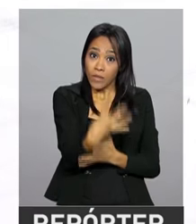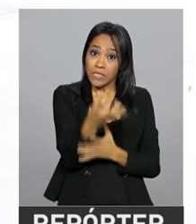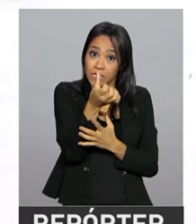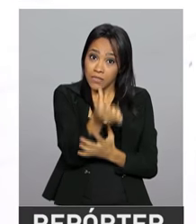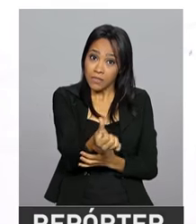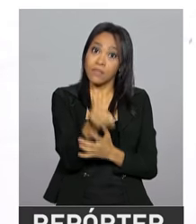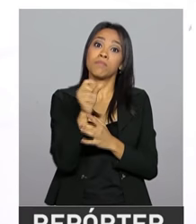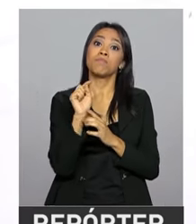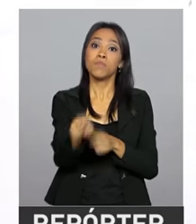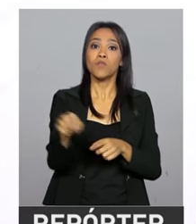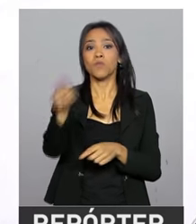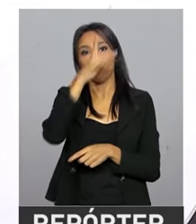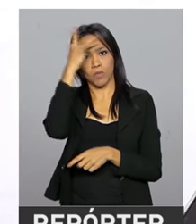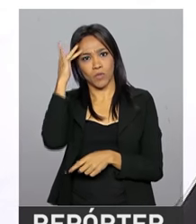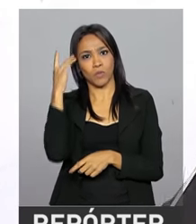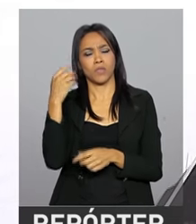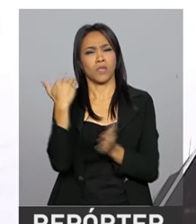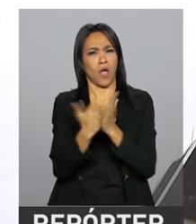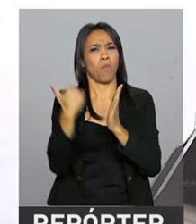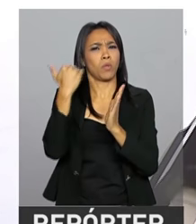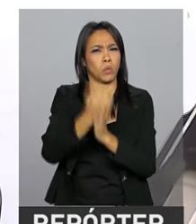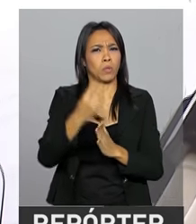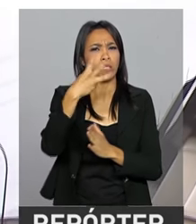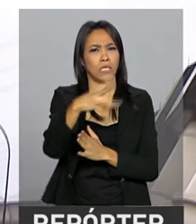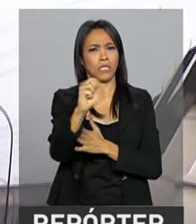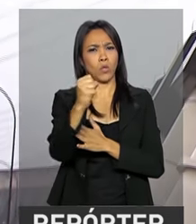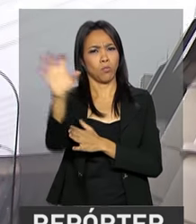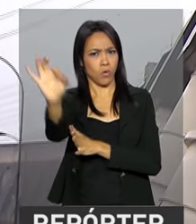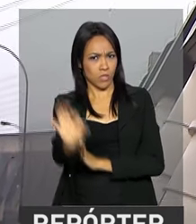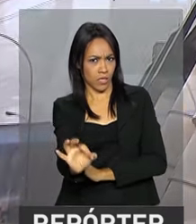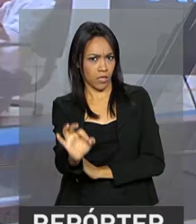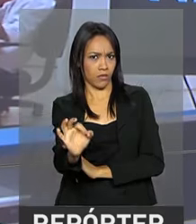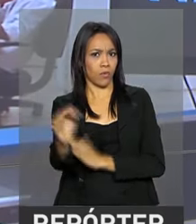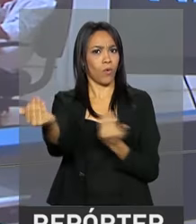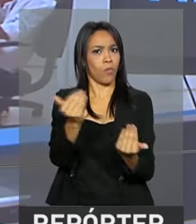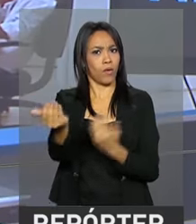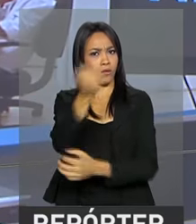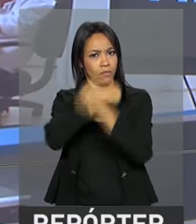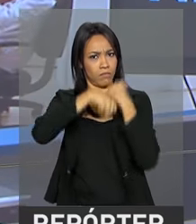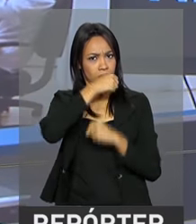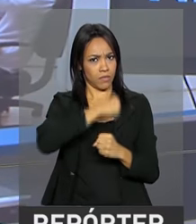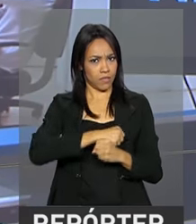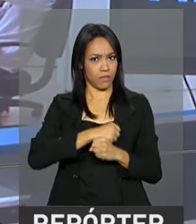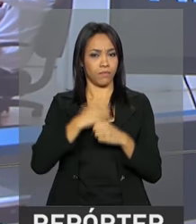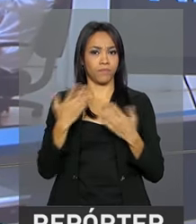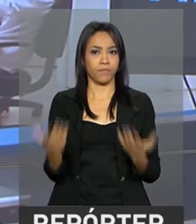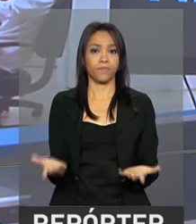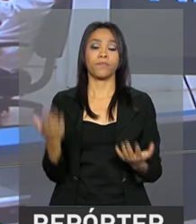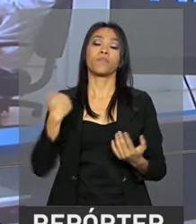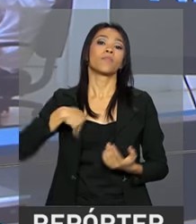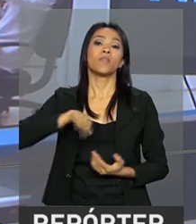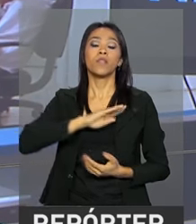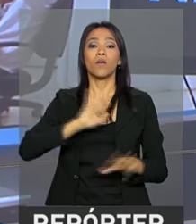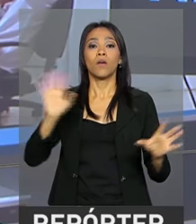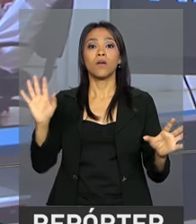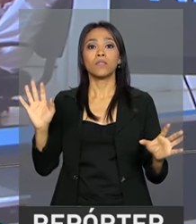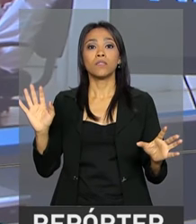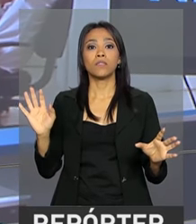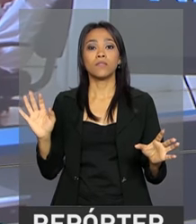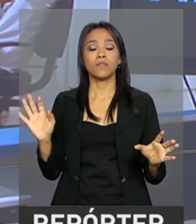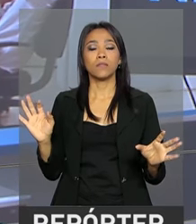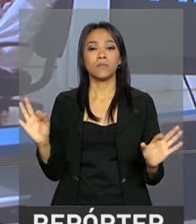brasileiro um crescimento de 38% em relação ao ano anterior e nós ficamos